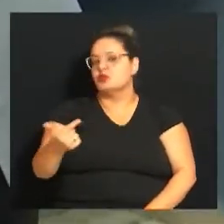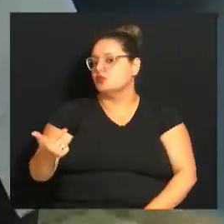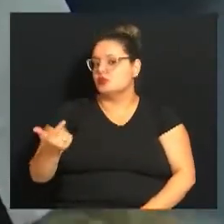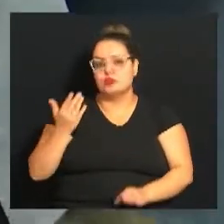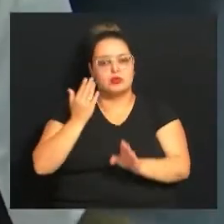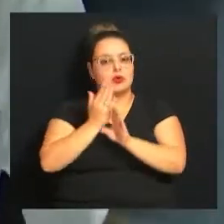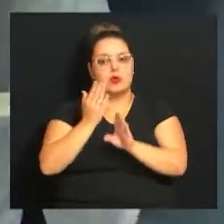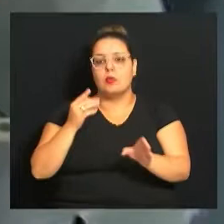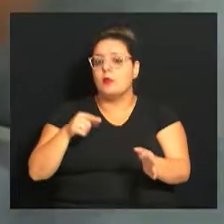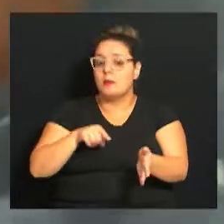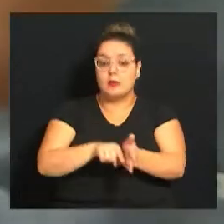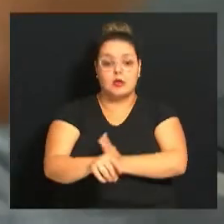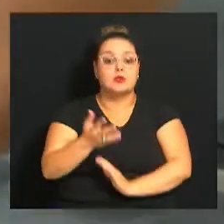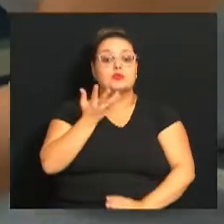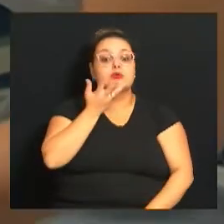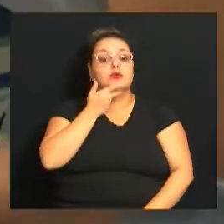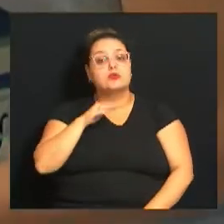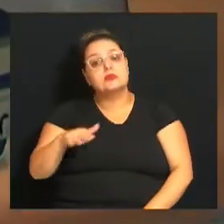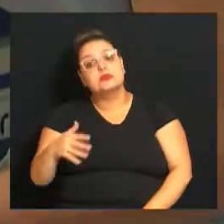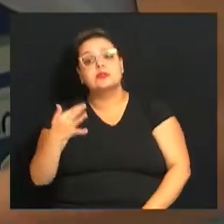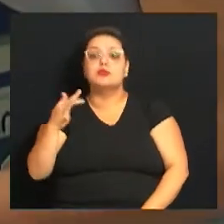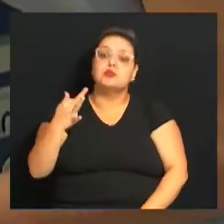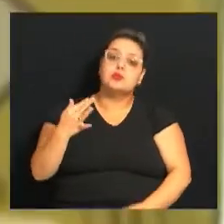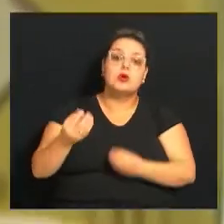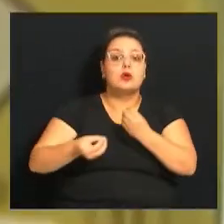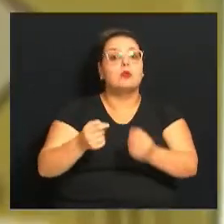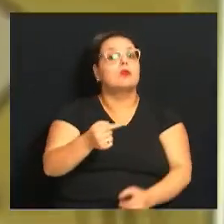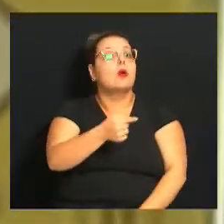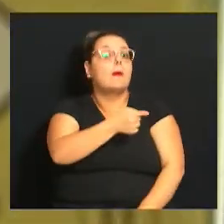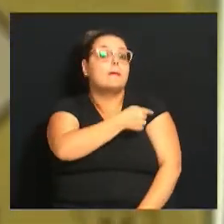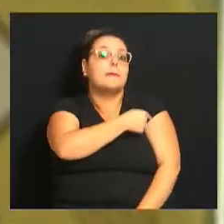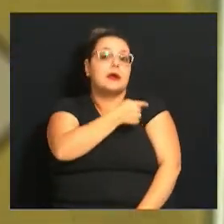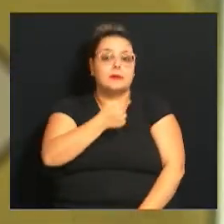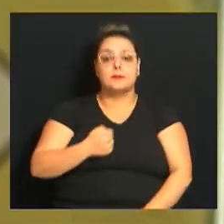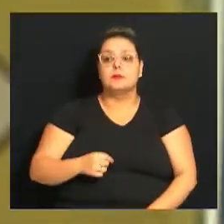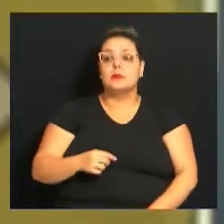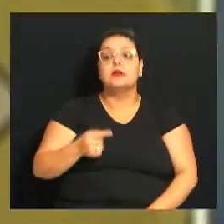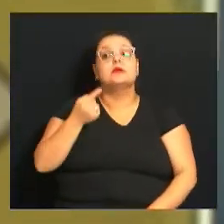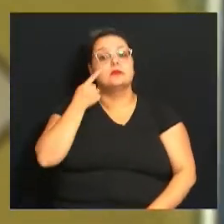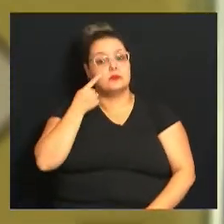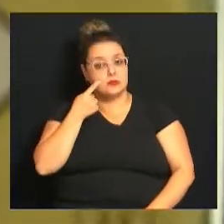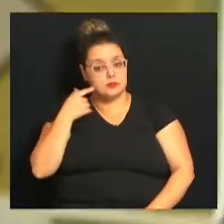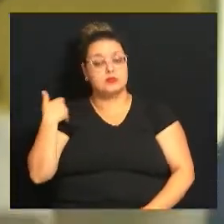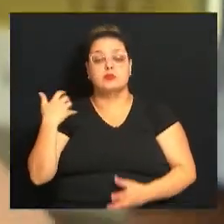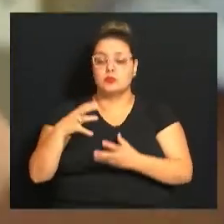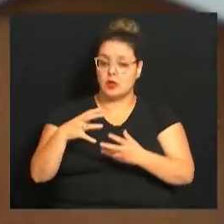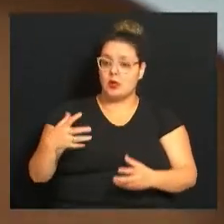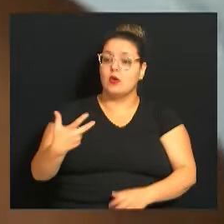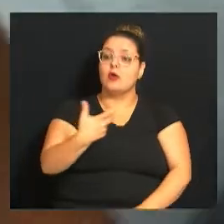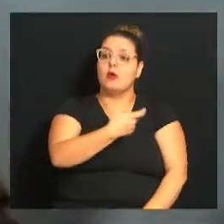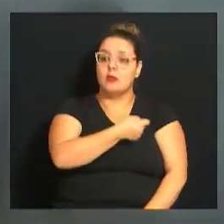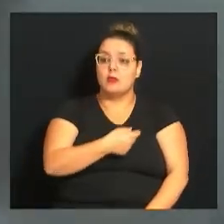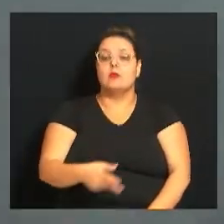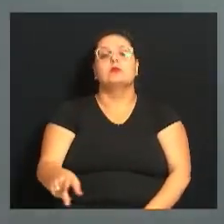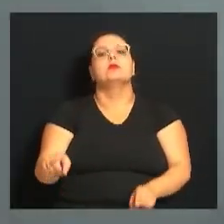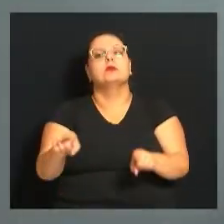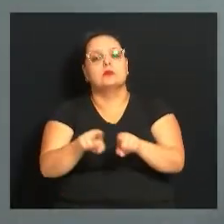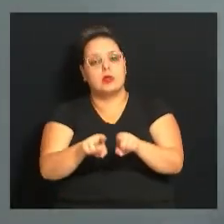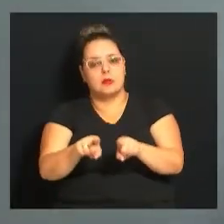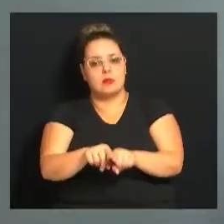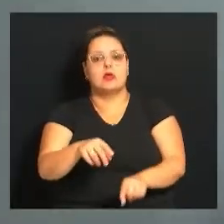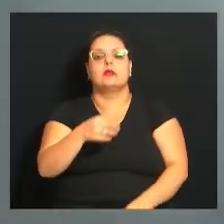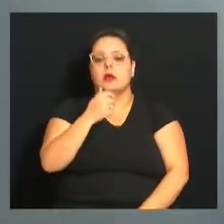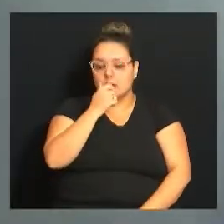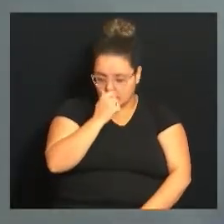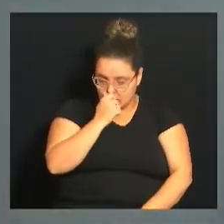para uma criança se doeu, como é que foi a picadinha, mas vimos muitos idosos sendo imunizados tanto contra a gripe quanto